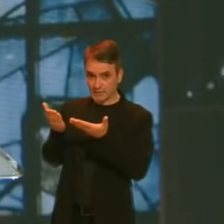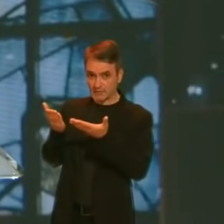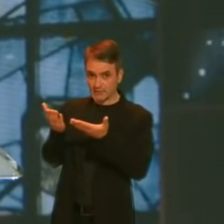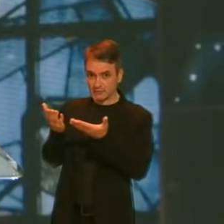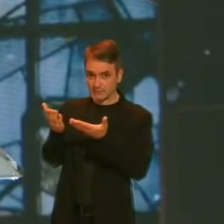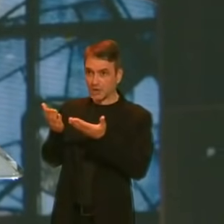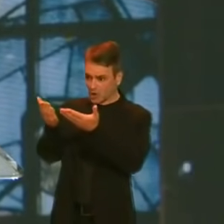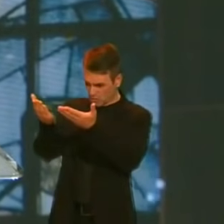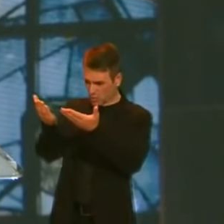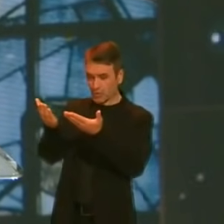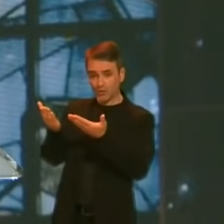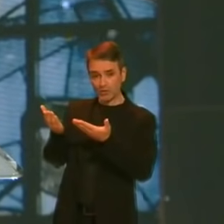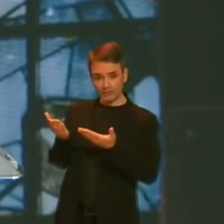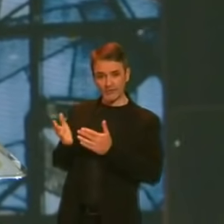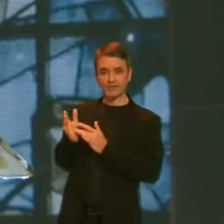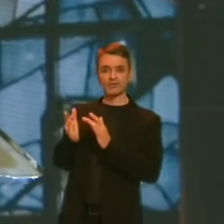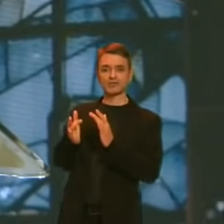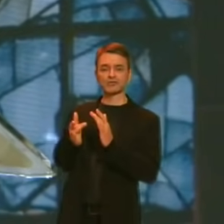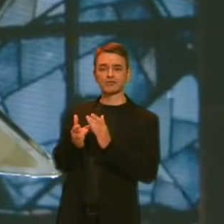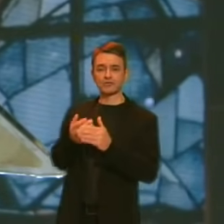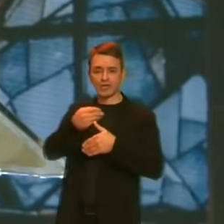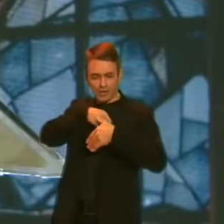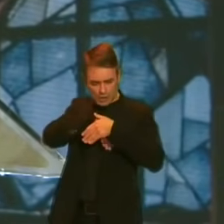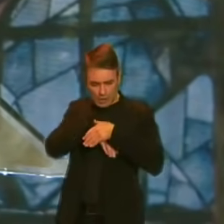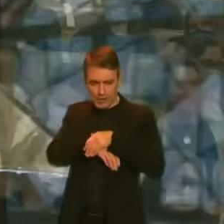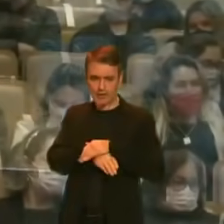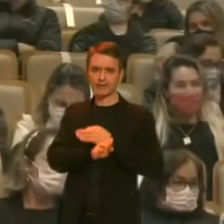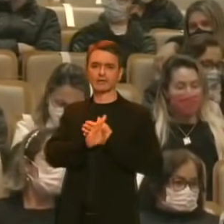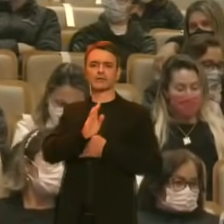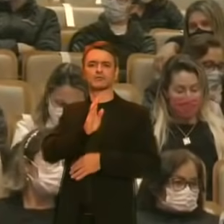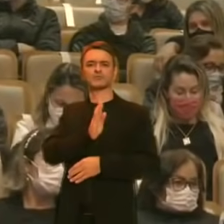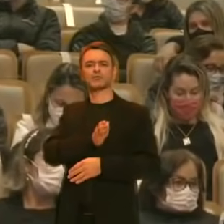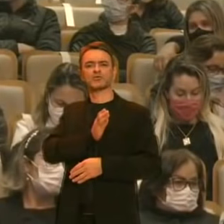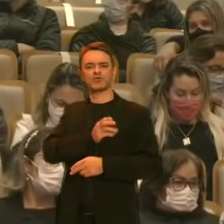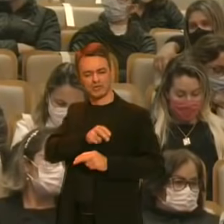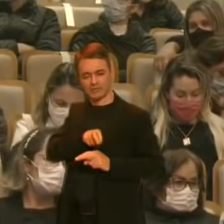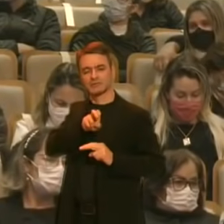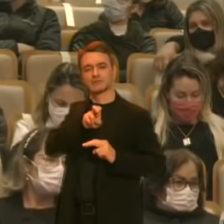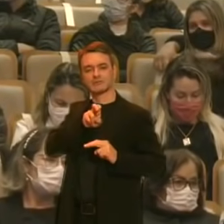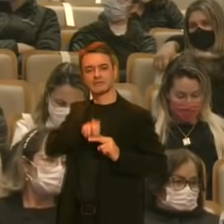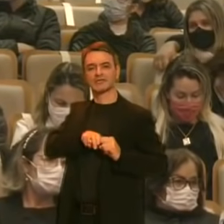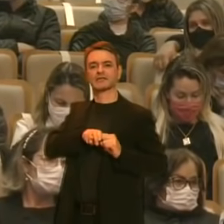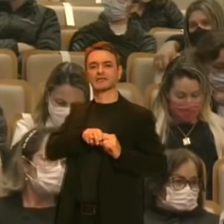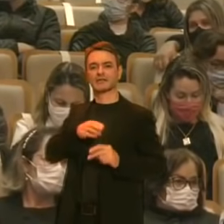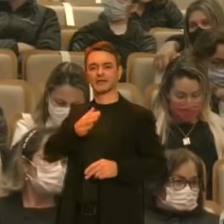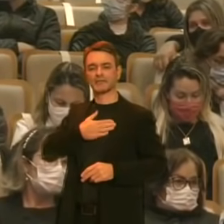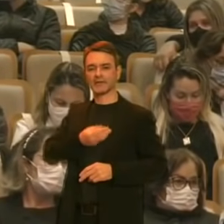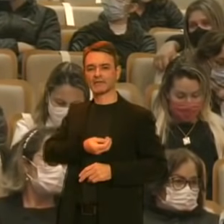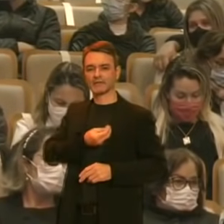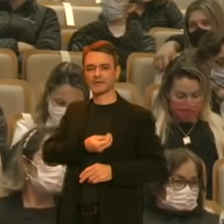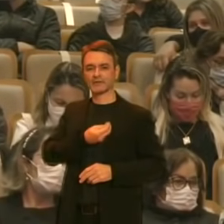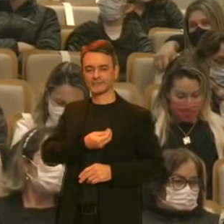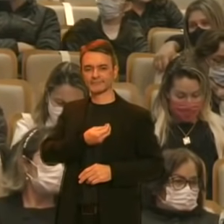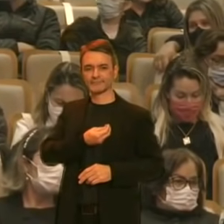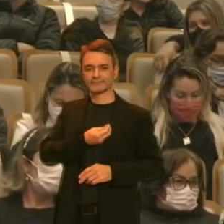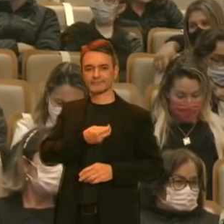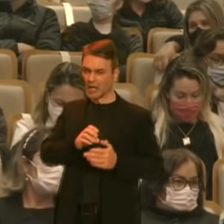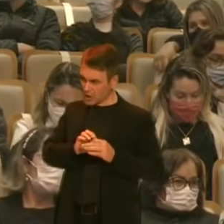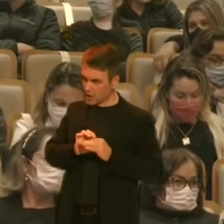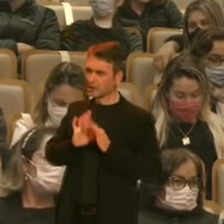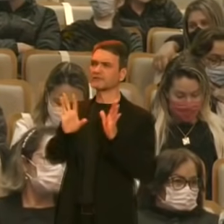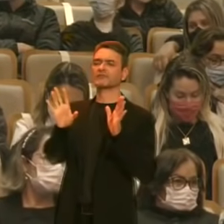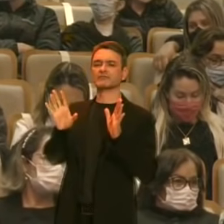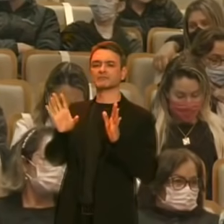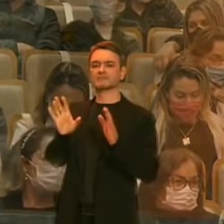Senhor para entrar no meu coração e sentar-se do trono da minha vida.